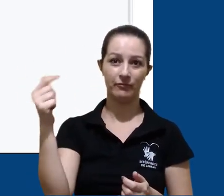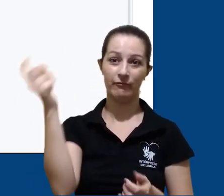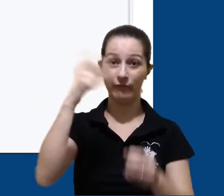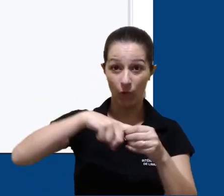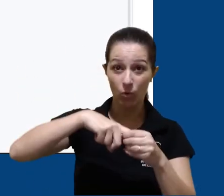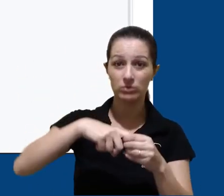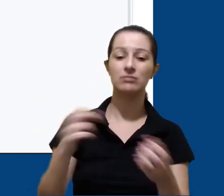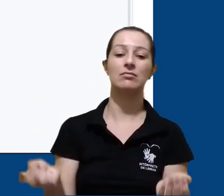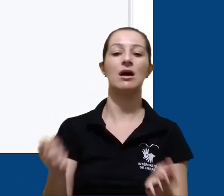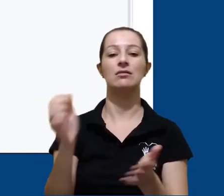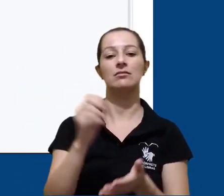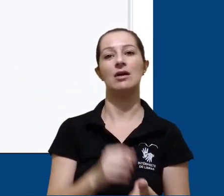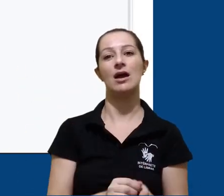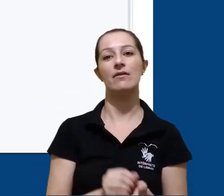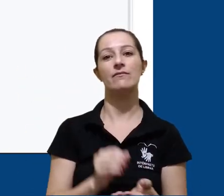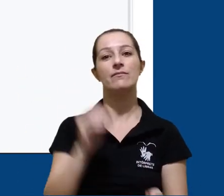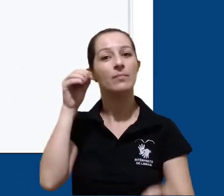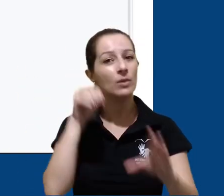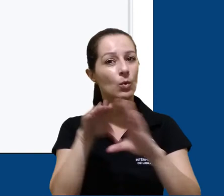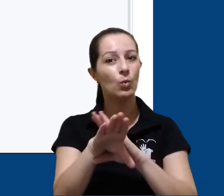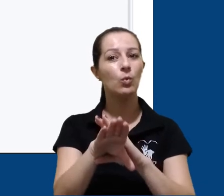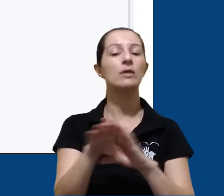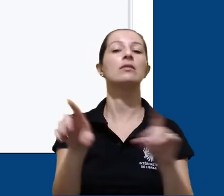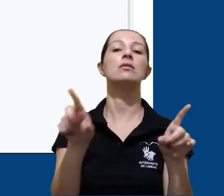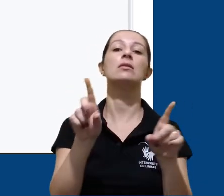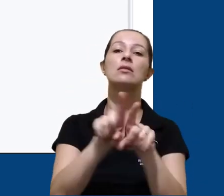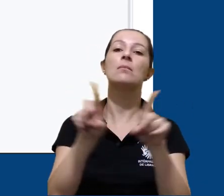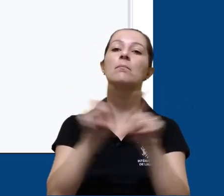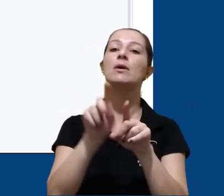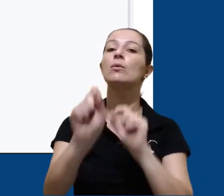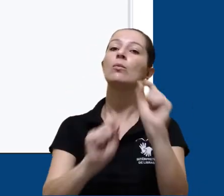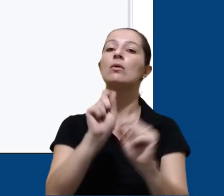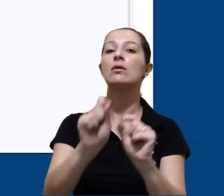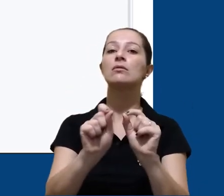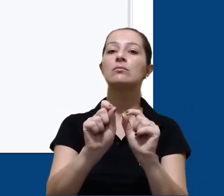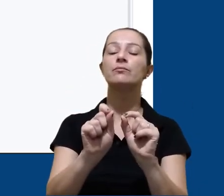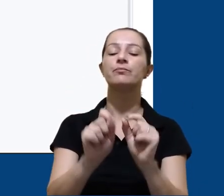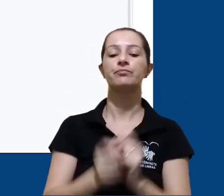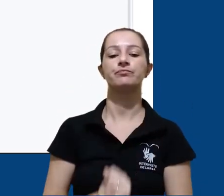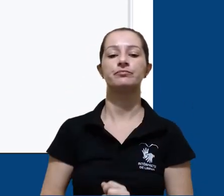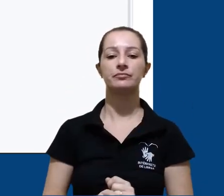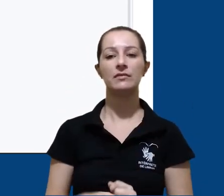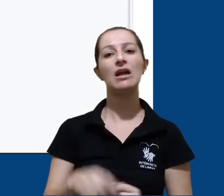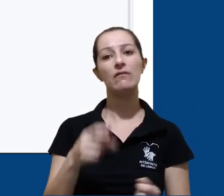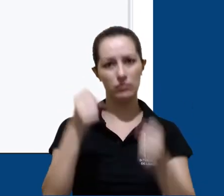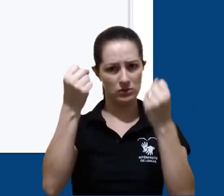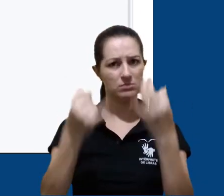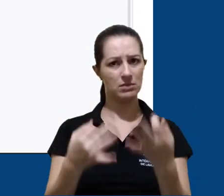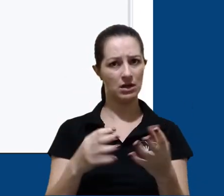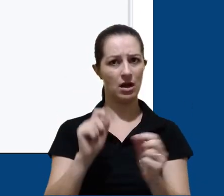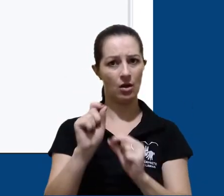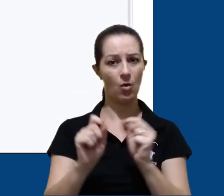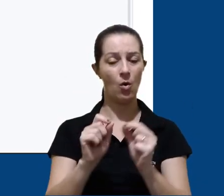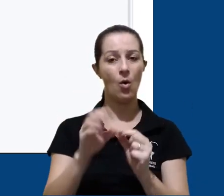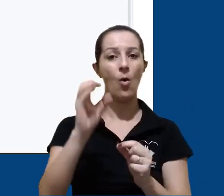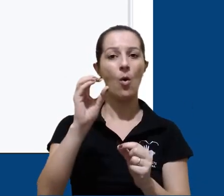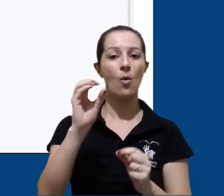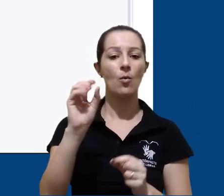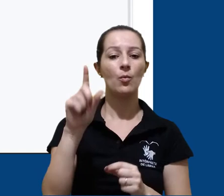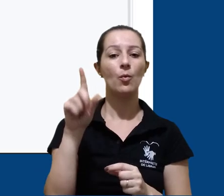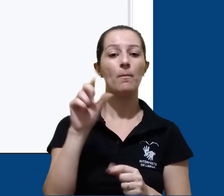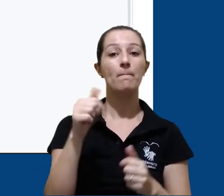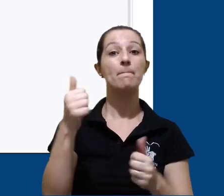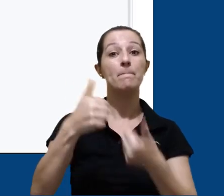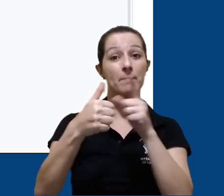abas do menu superior a opção inserir temos aqui algumas opções que já vimos antes vamos falar então sobre as novas opções